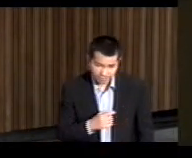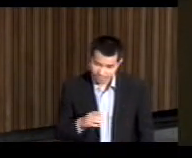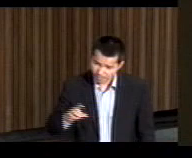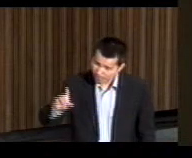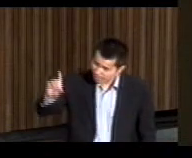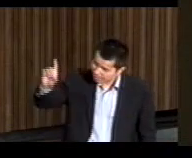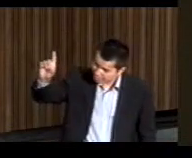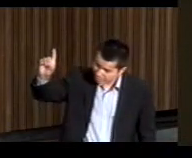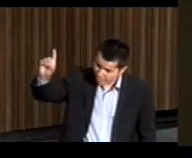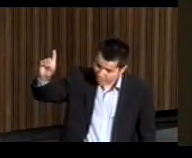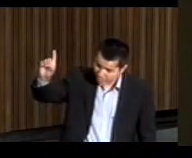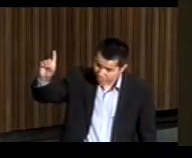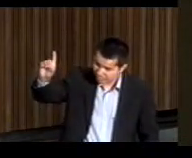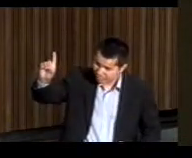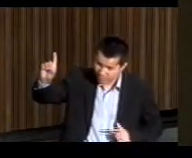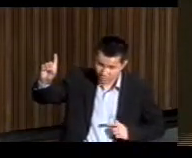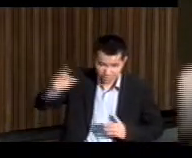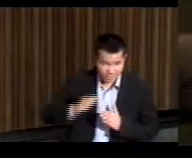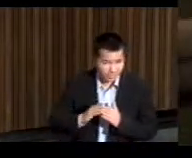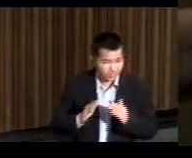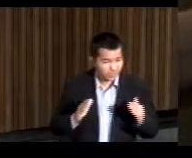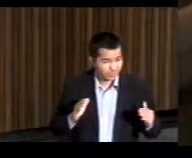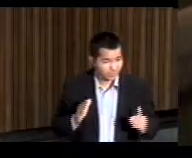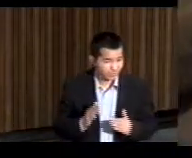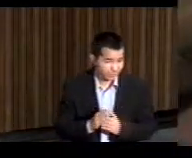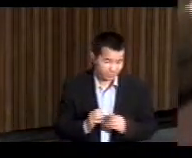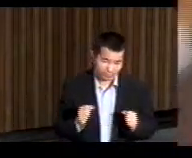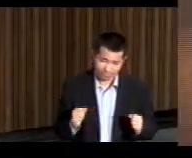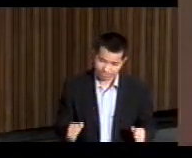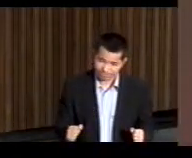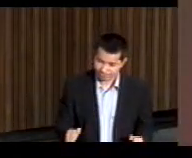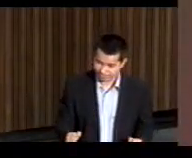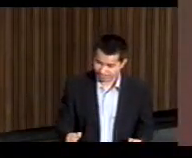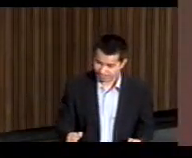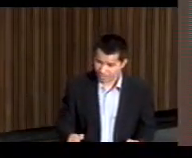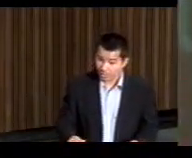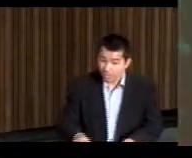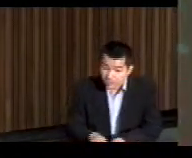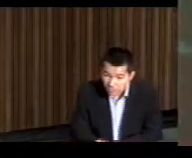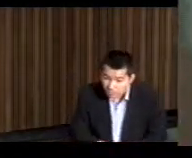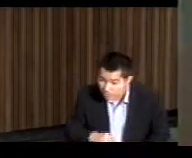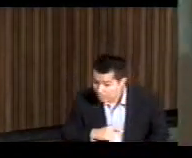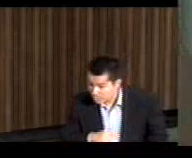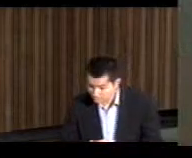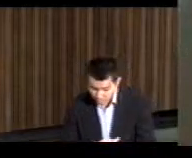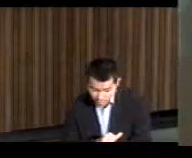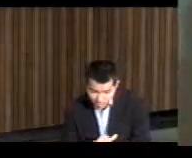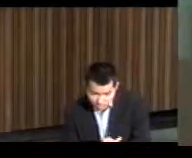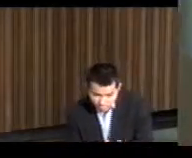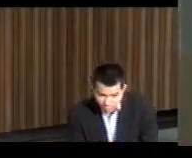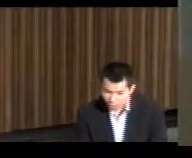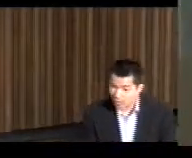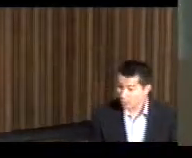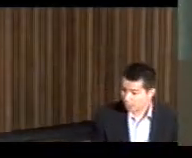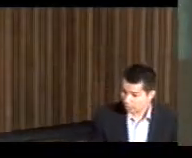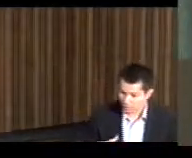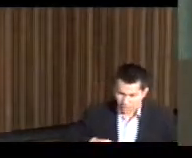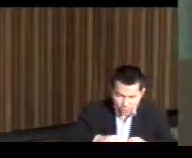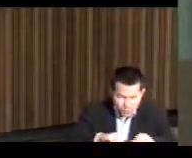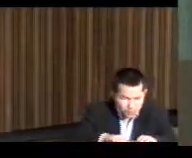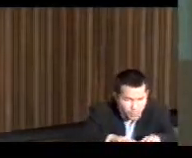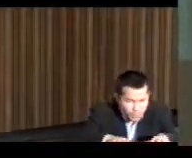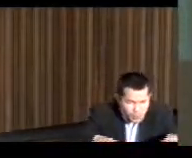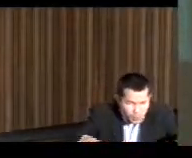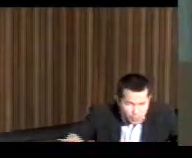Todo-Poderoso. Ele está lá no meio do deserto pensando, os homens lá estão nos muros